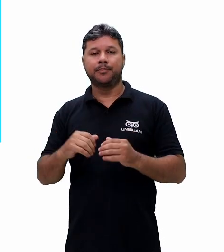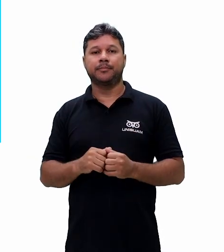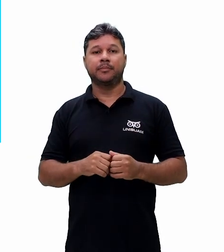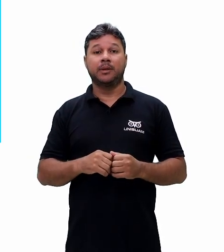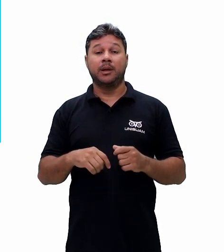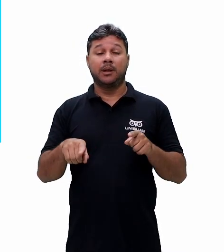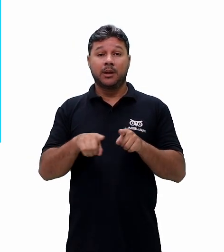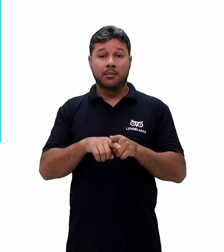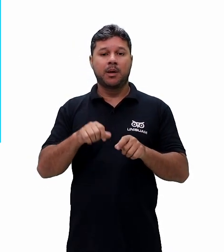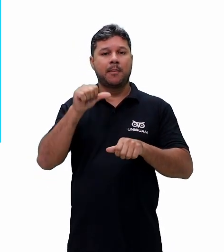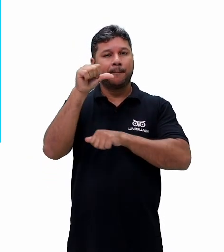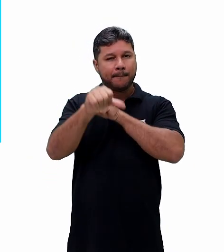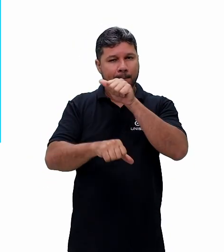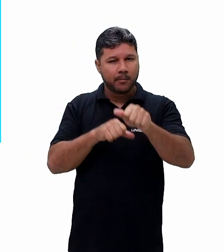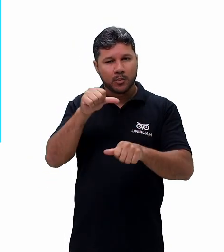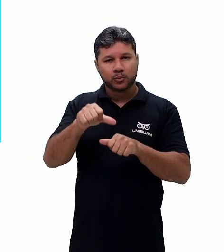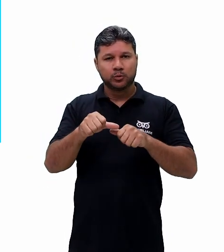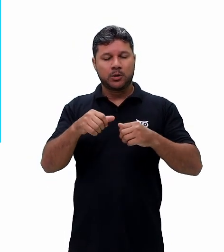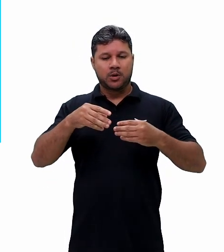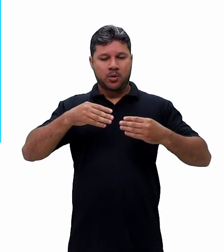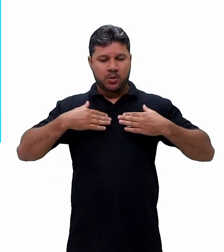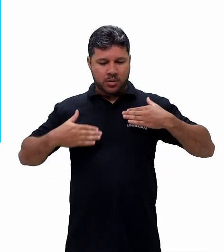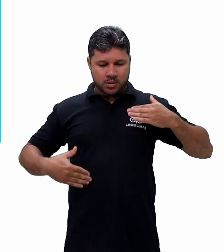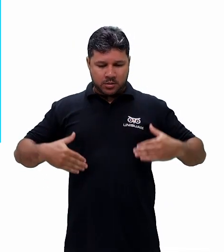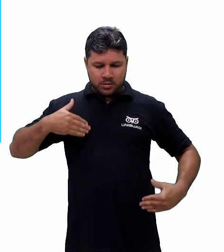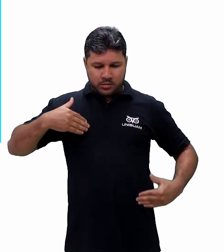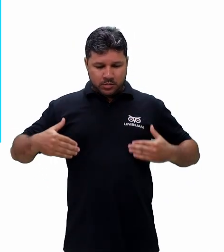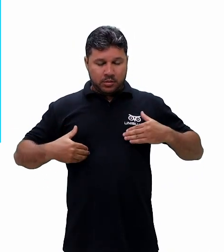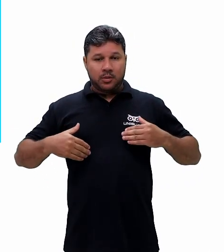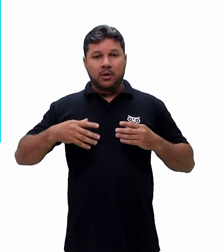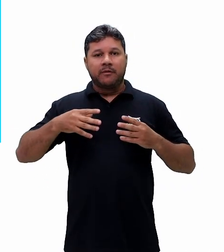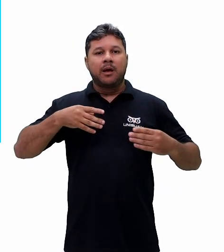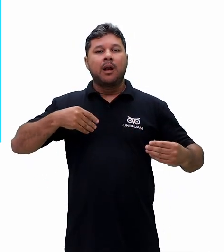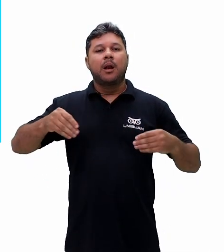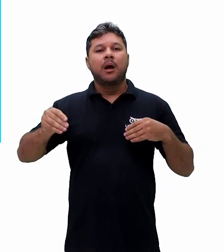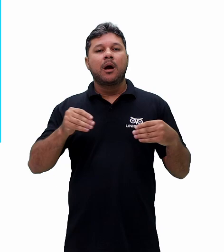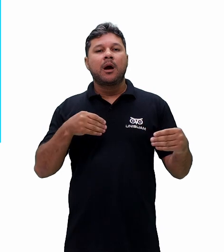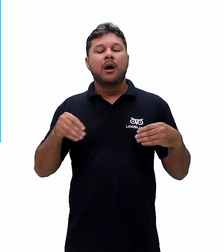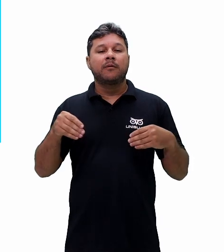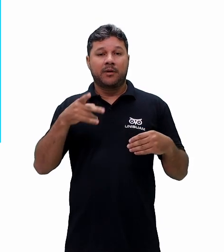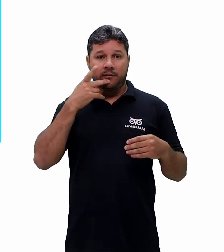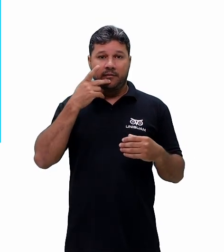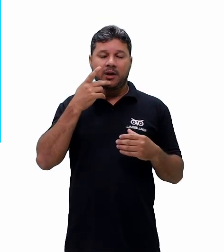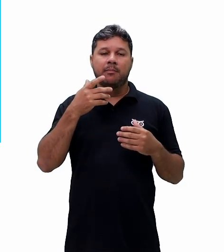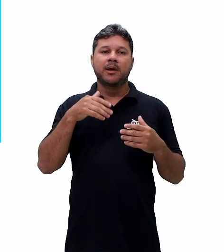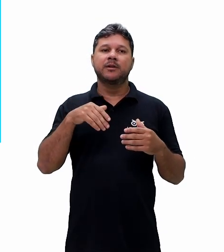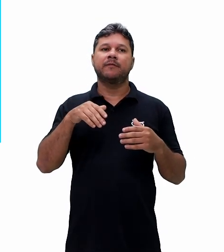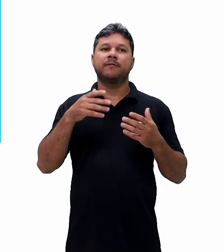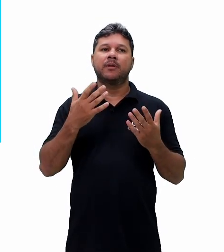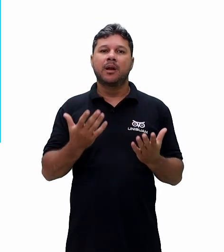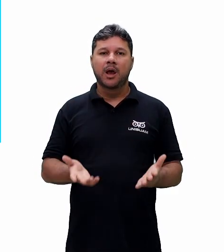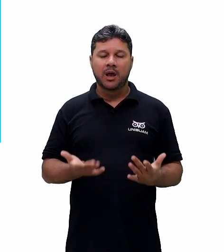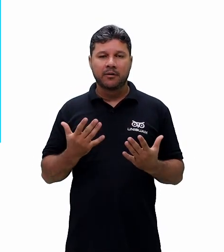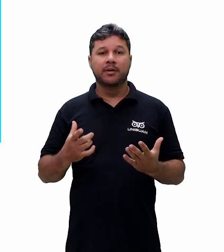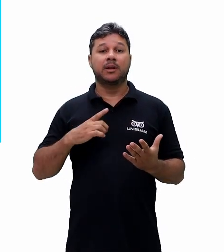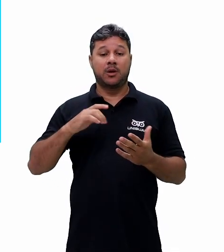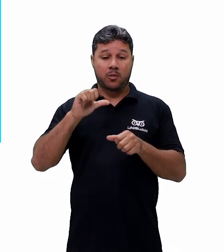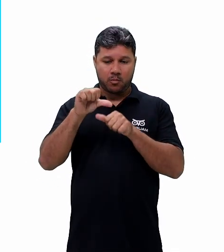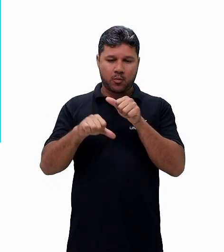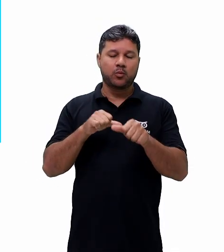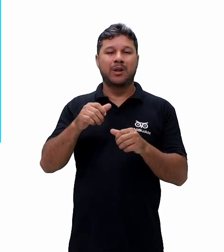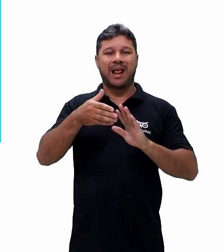rígida. Alterações nas propriedades viscoelásticas do tecido conjuntivo. Então, o alongamento ele